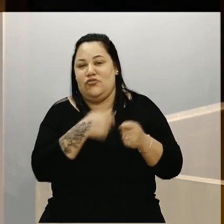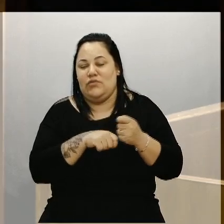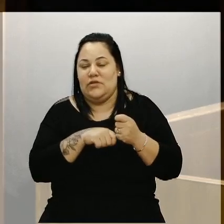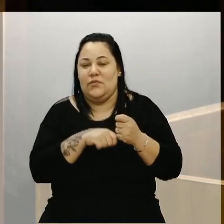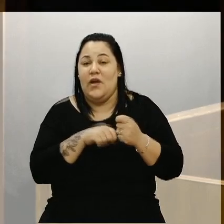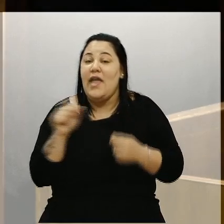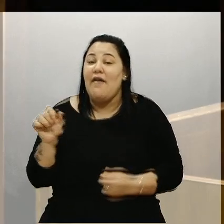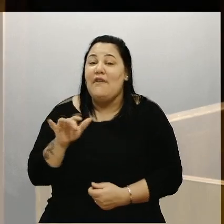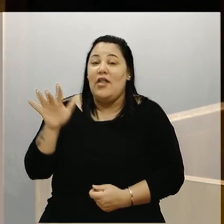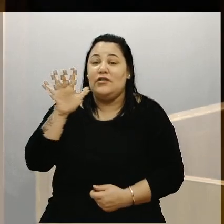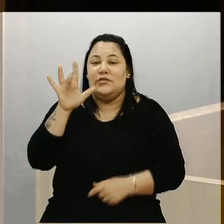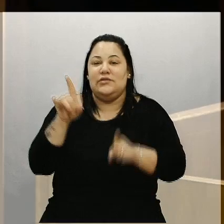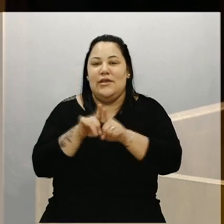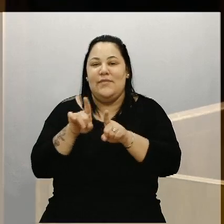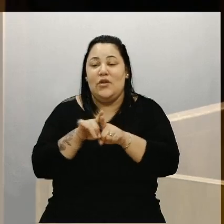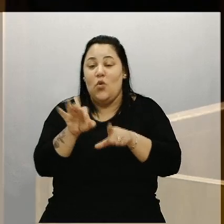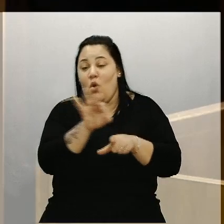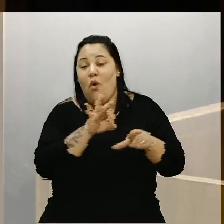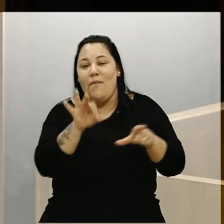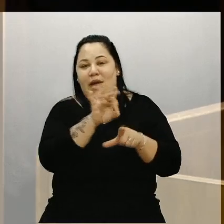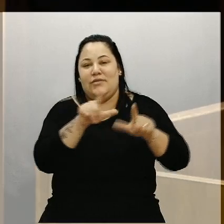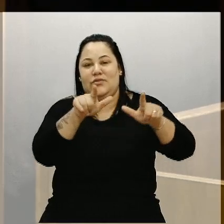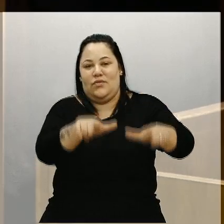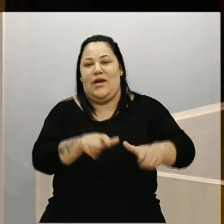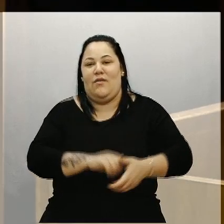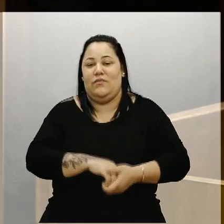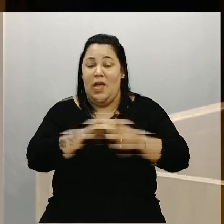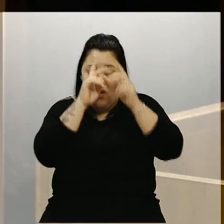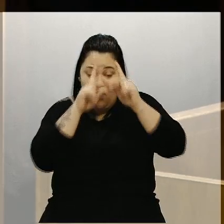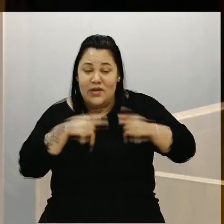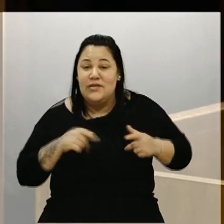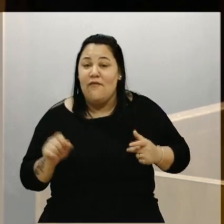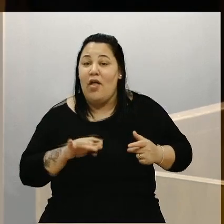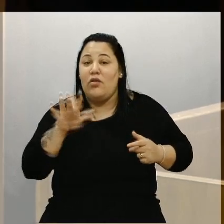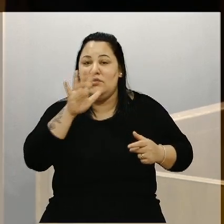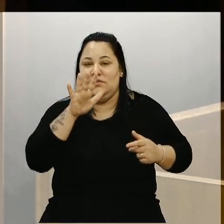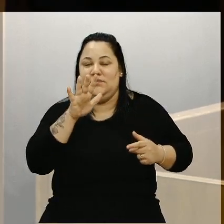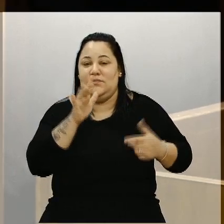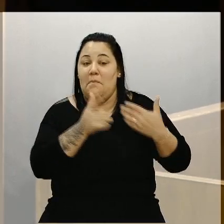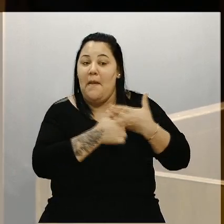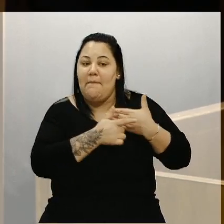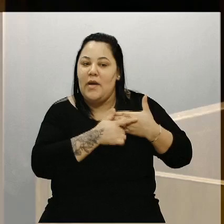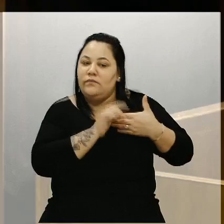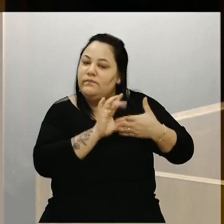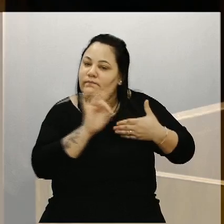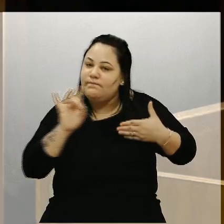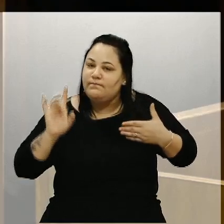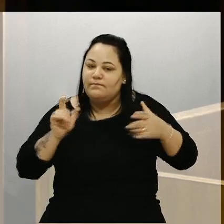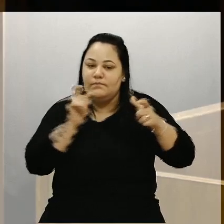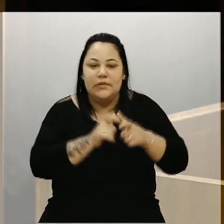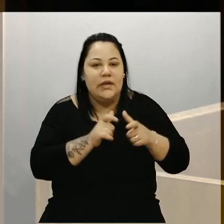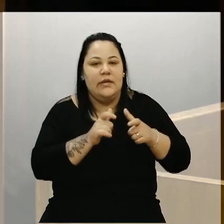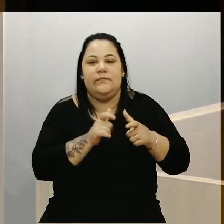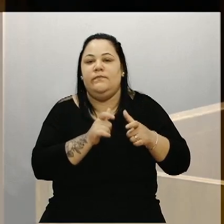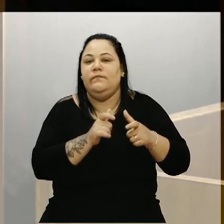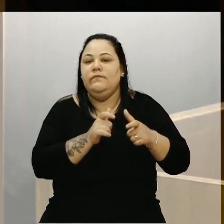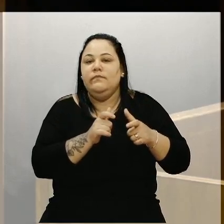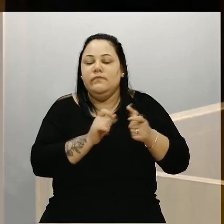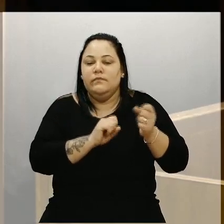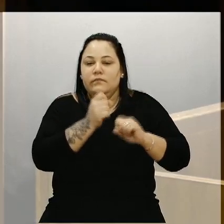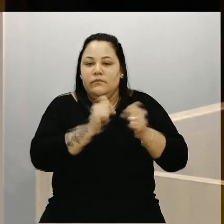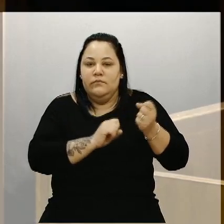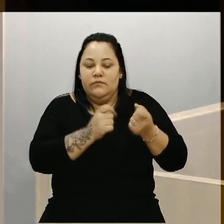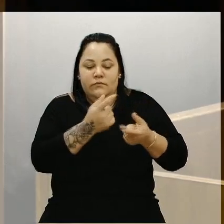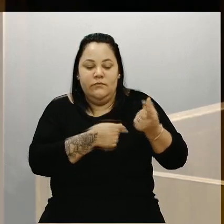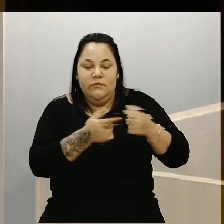a valorização do comércio local. Reconhecer e valorizar o papel das micro e pequenas empresas na economia local, promovendo